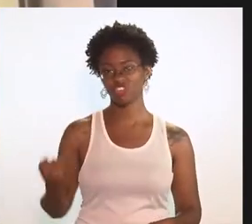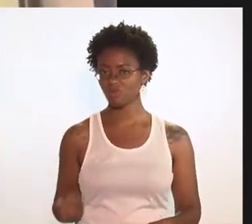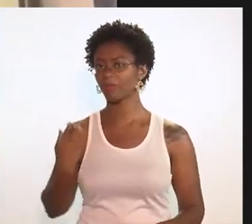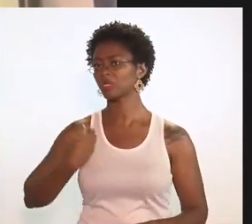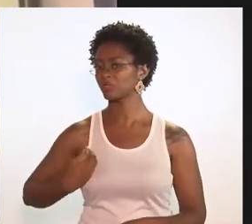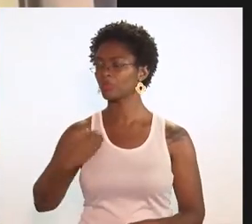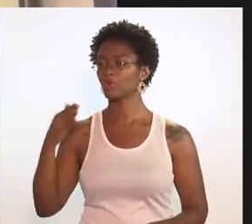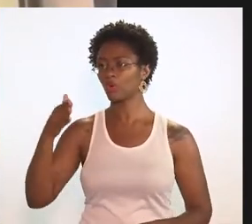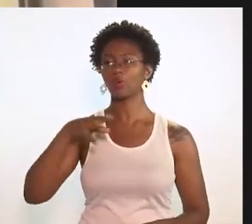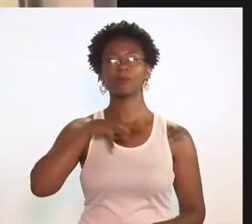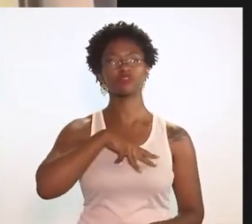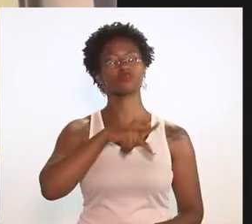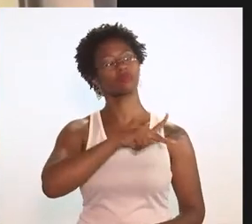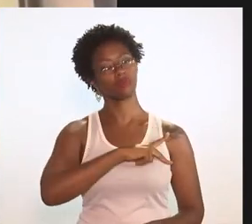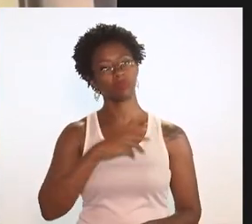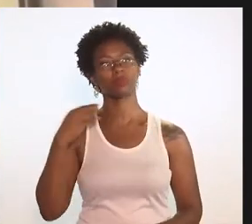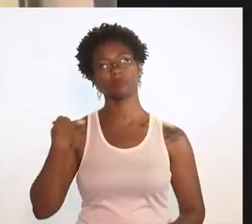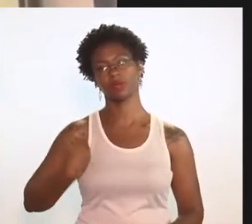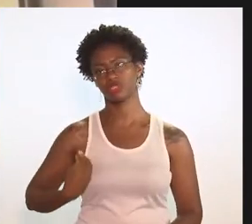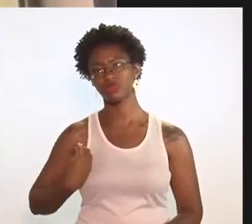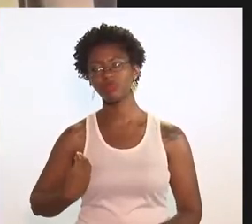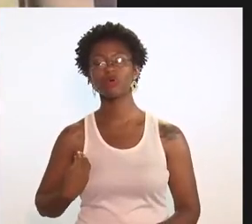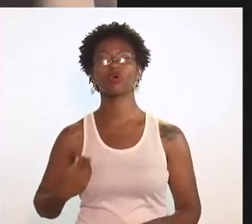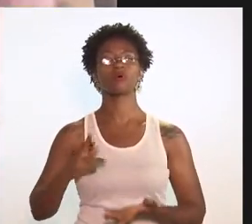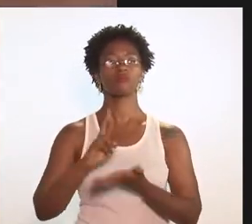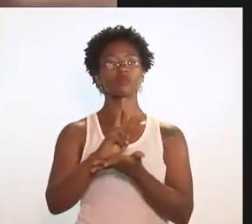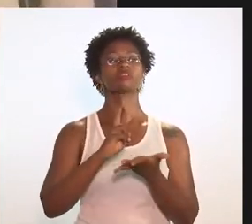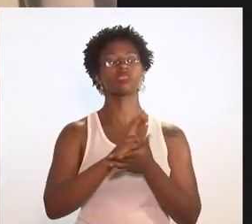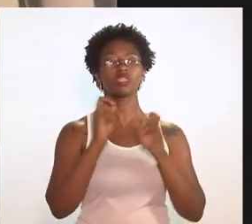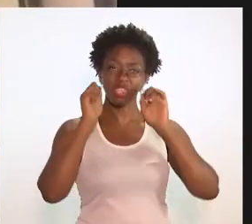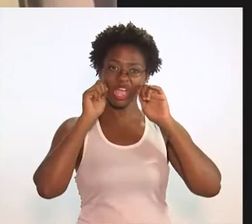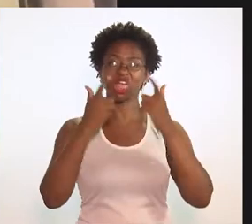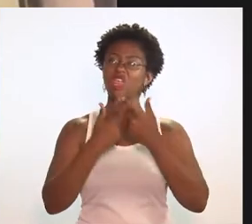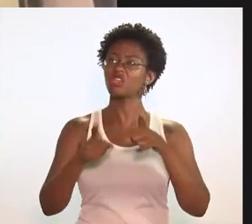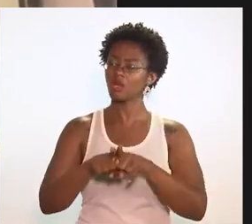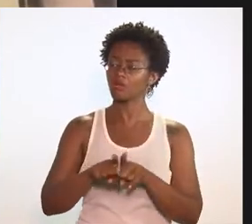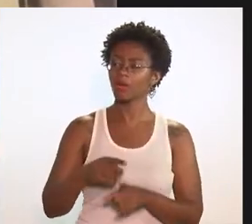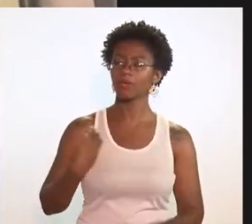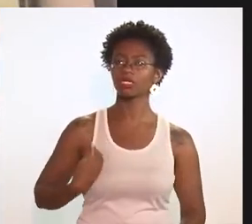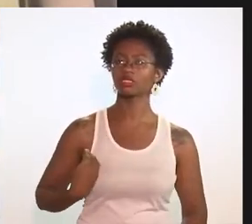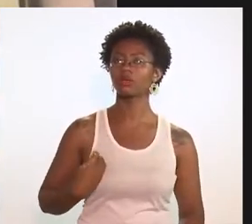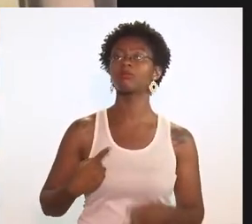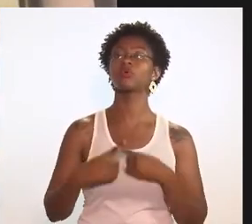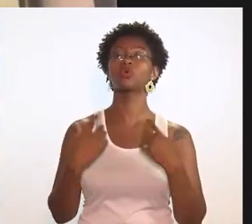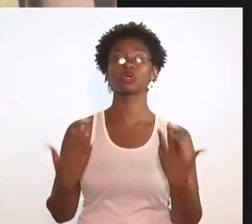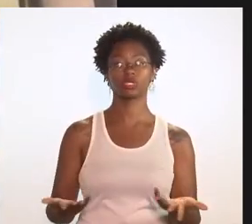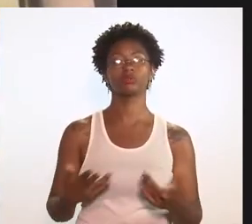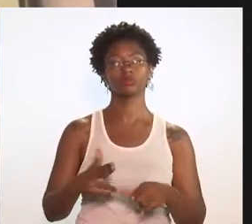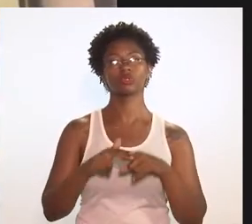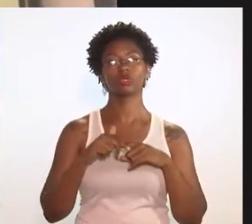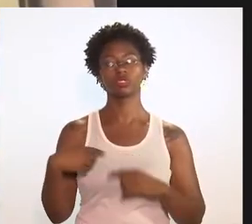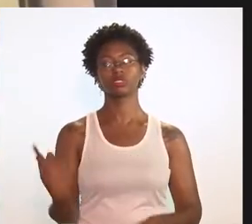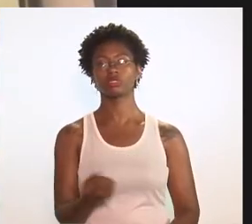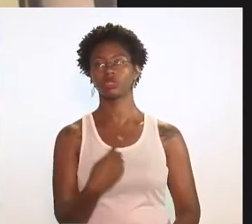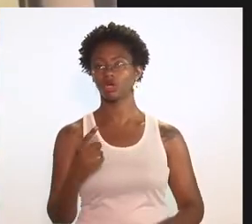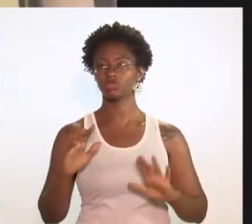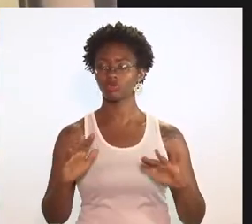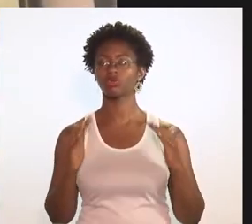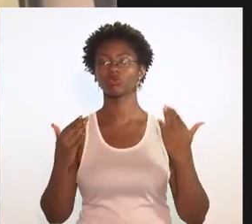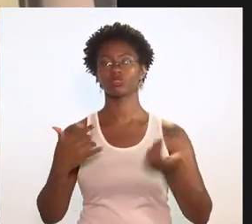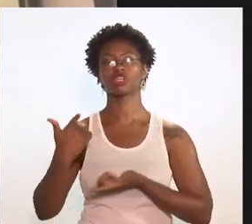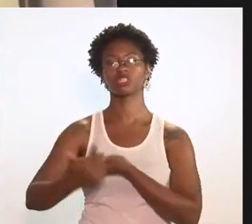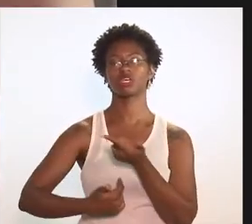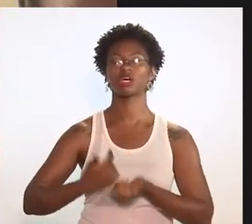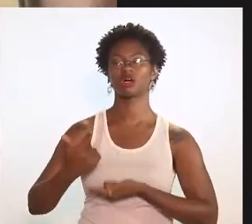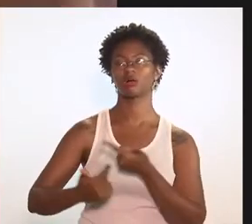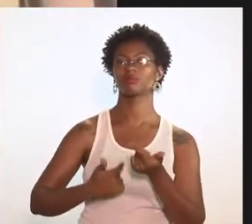Tia Ju participou, o Ministério Público participou, representantes da LERJ participaram, enfim. Por quê? Porque quando